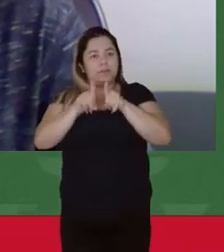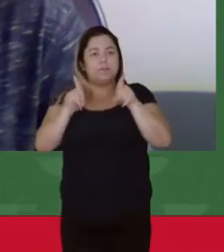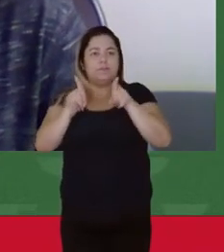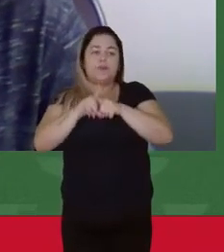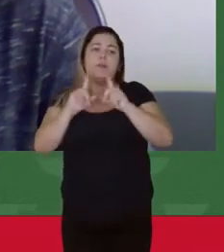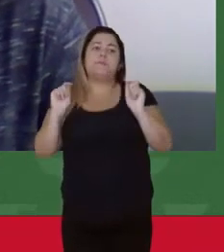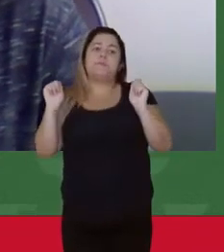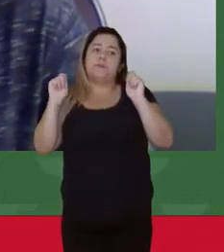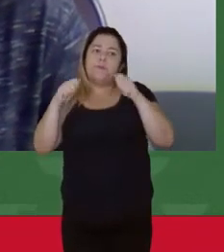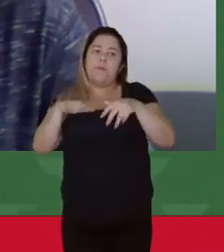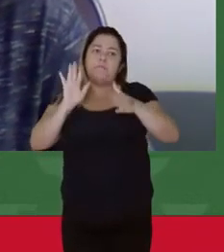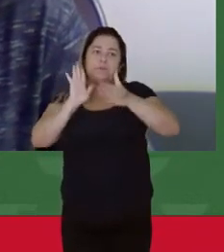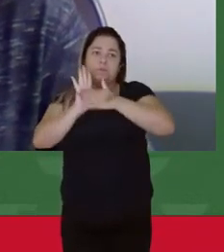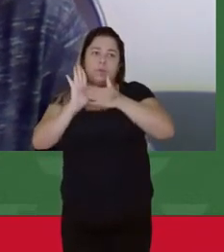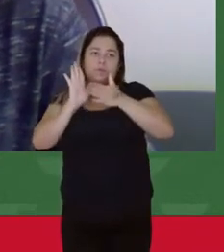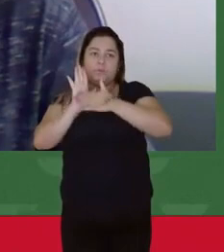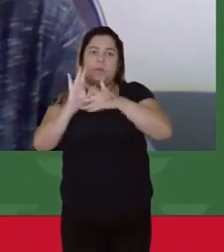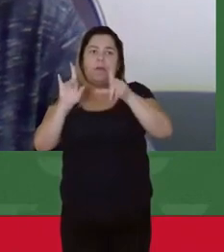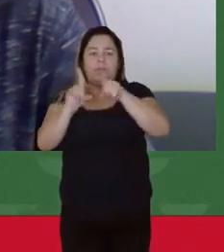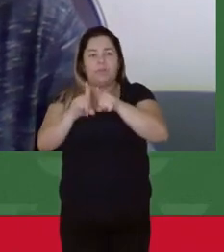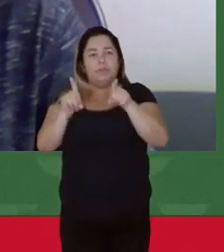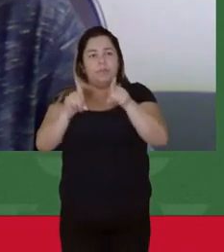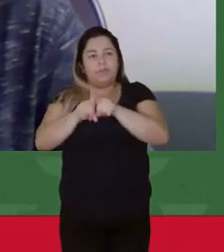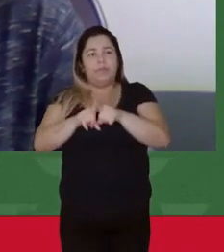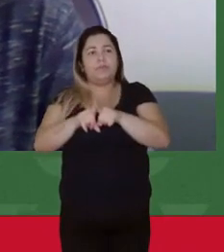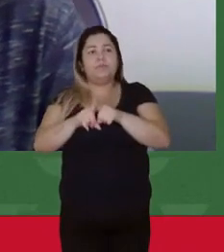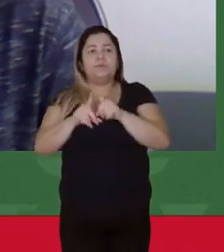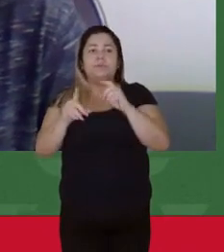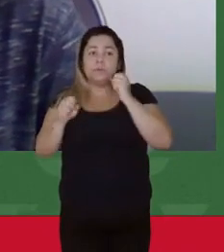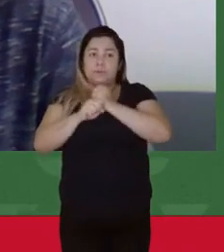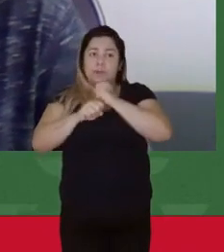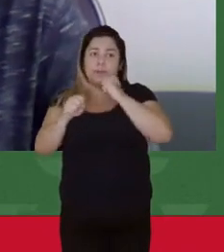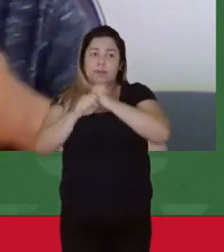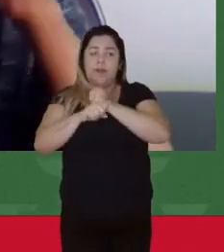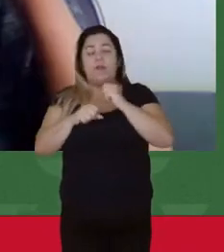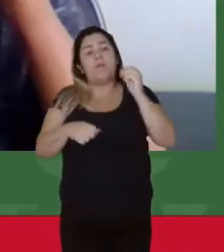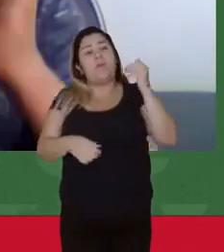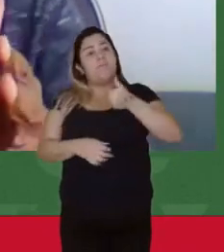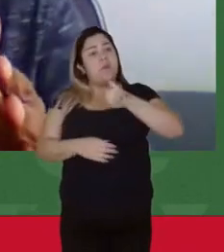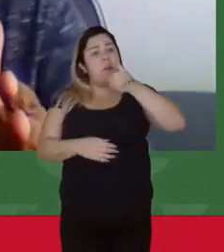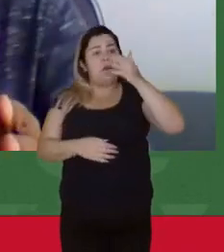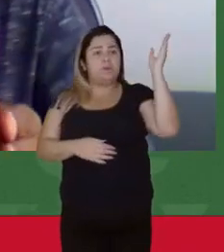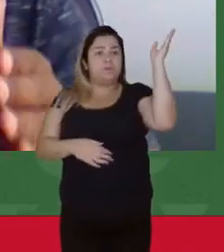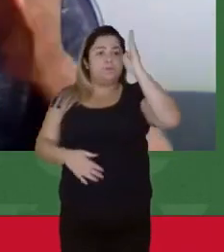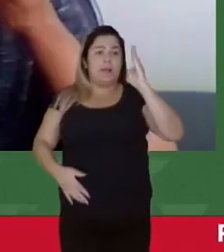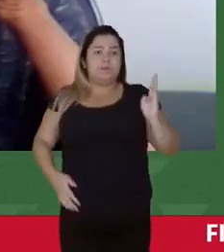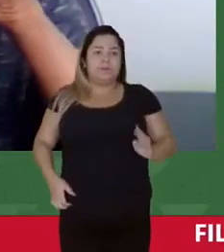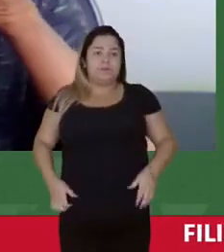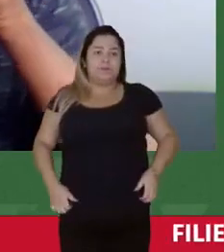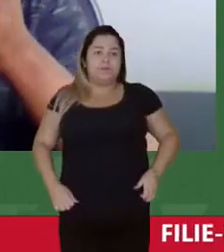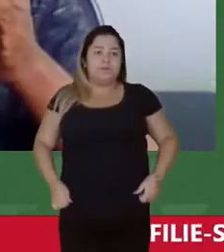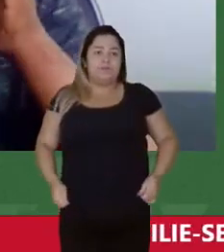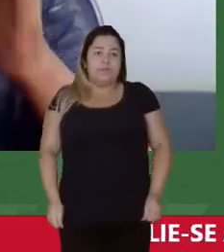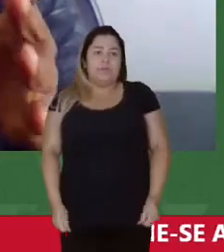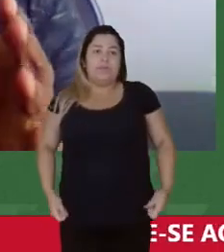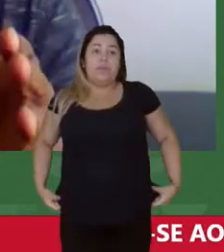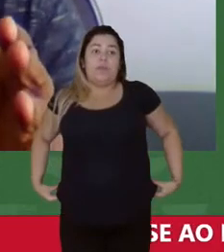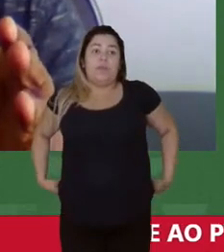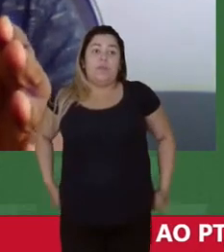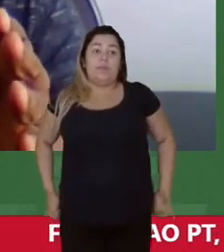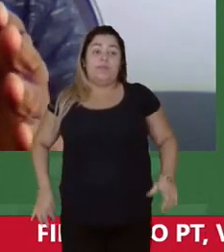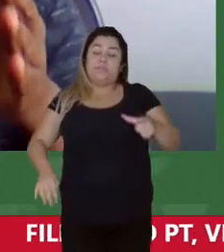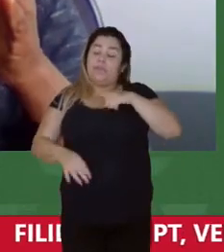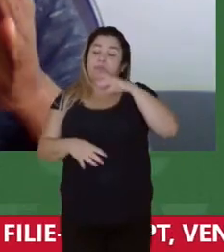um grande projeto. Esse projeto nosso de reconstrução e transformação do Brasil, ele tem que ter no seu norte, ele tem que ter como